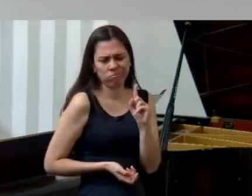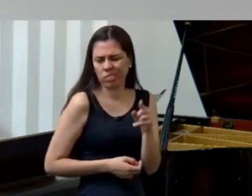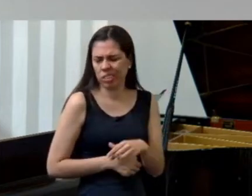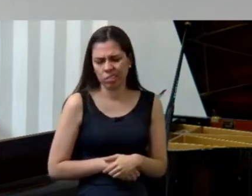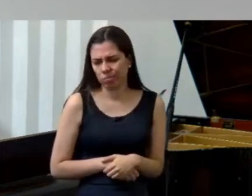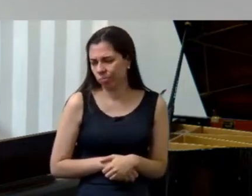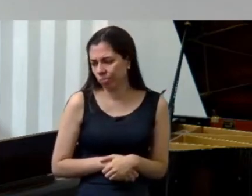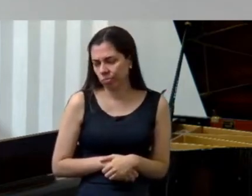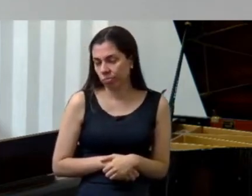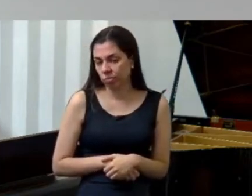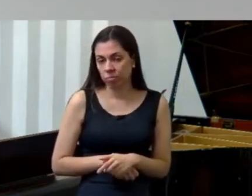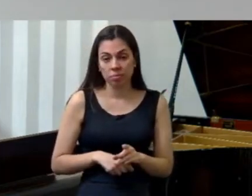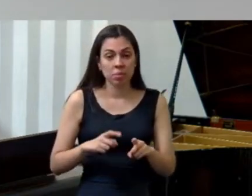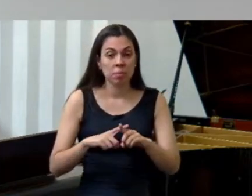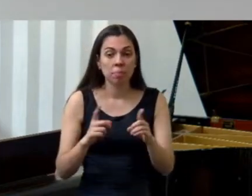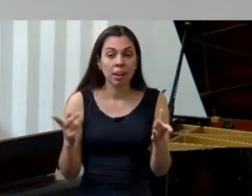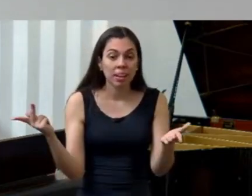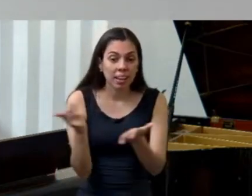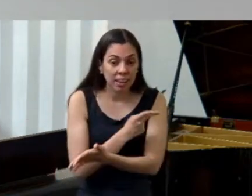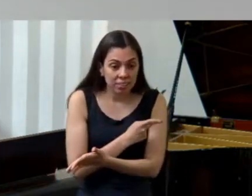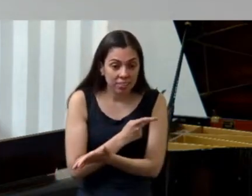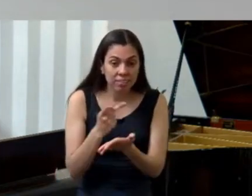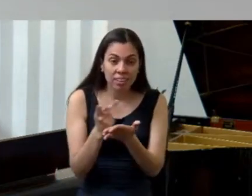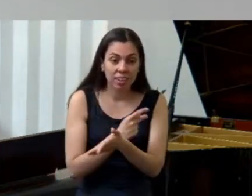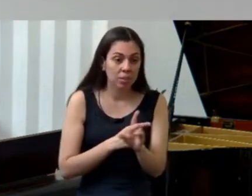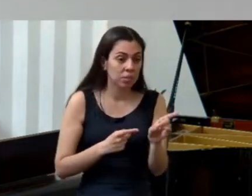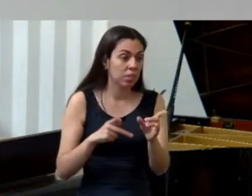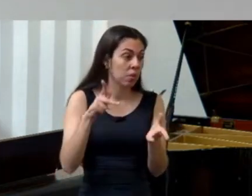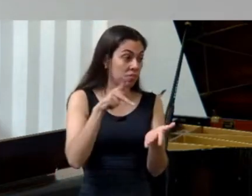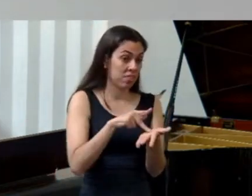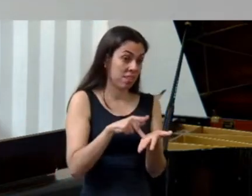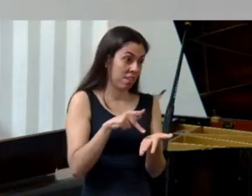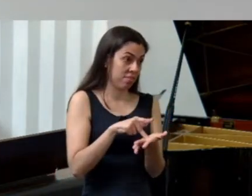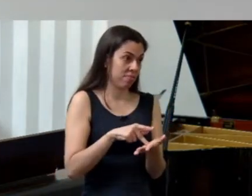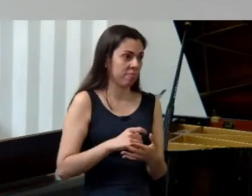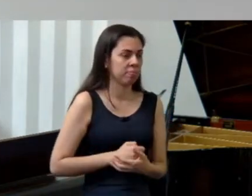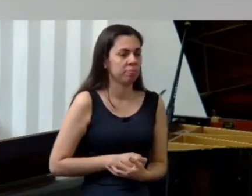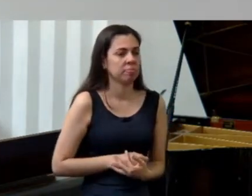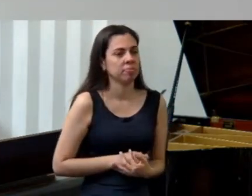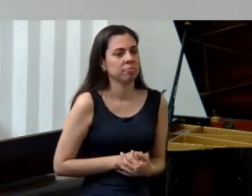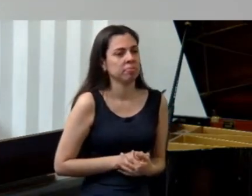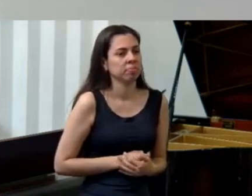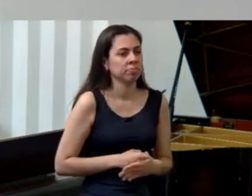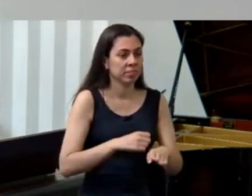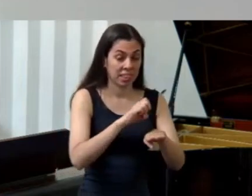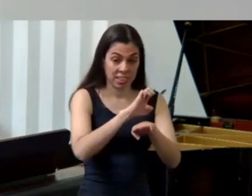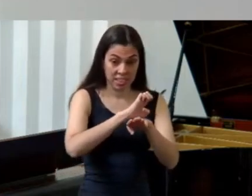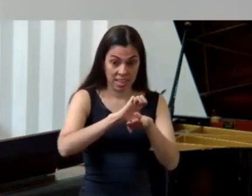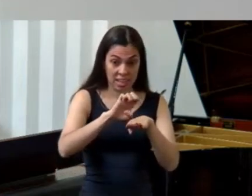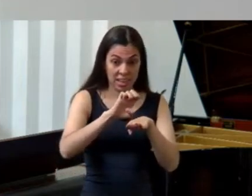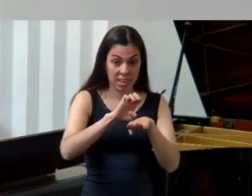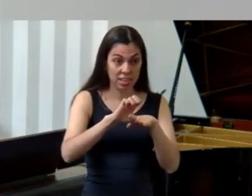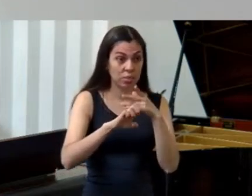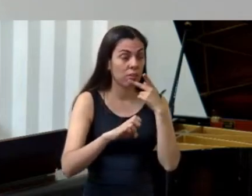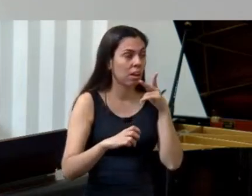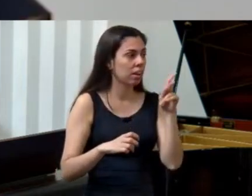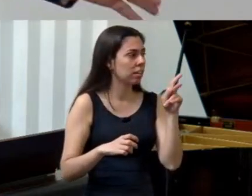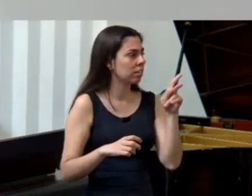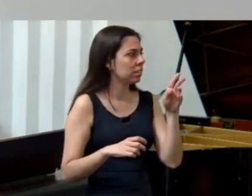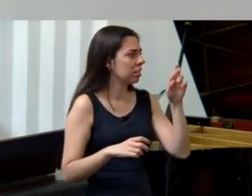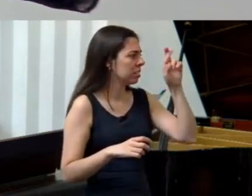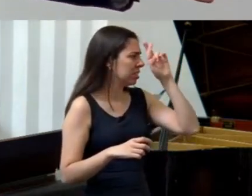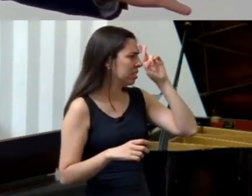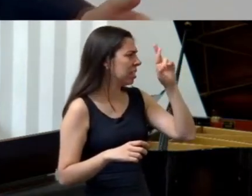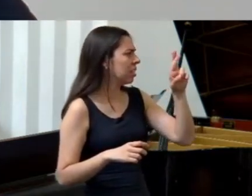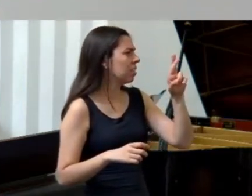é a realidade. Não é a realidade. E agora Elias está dizendo: Senhor, basta,